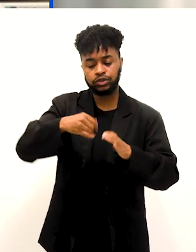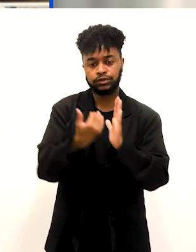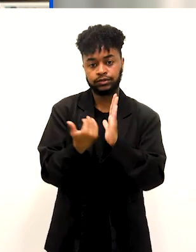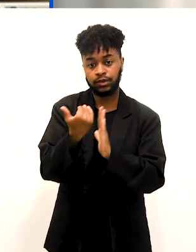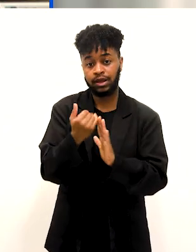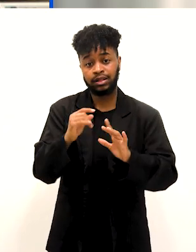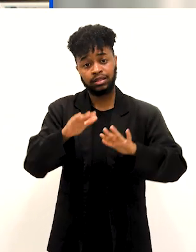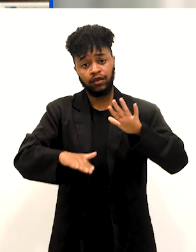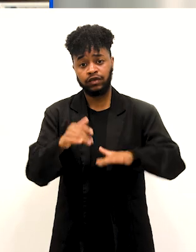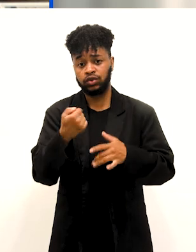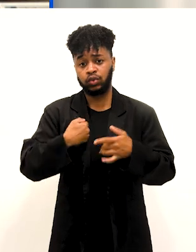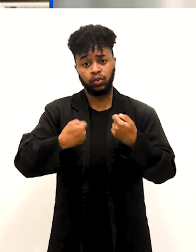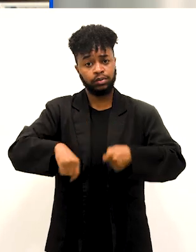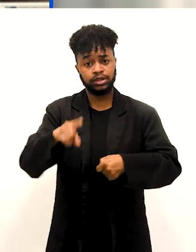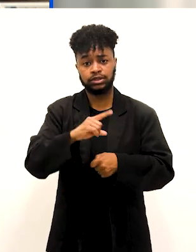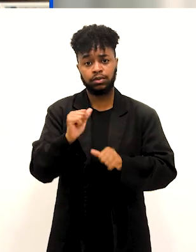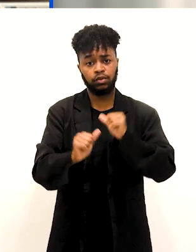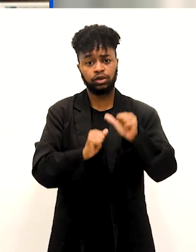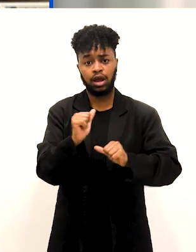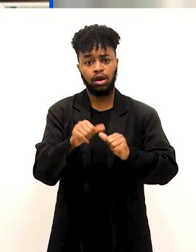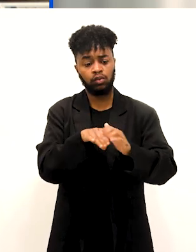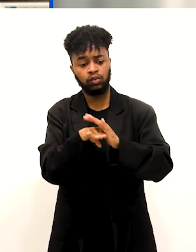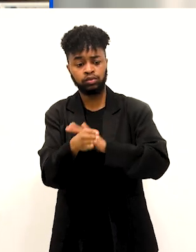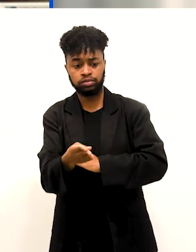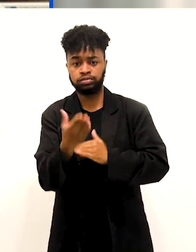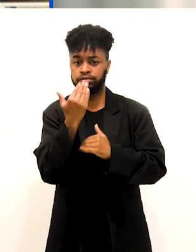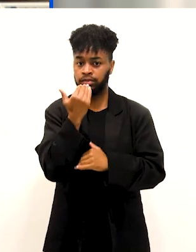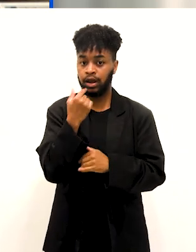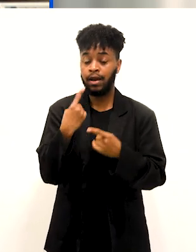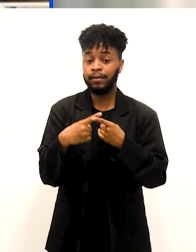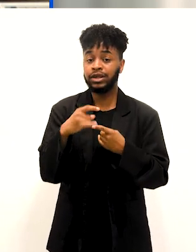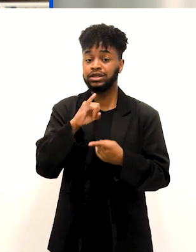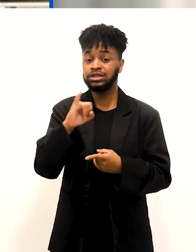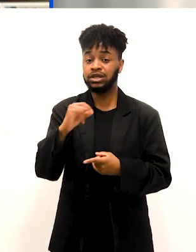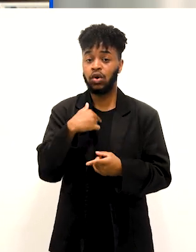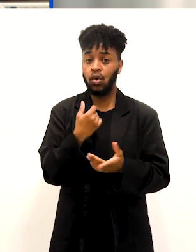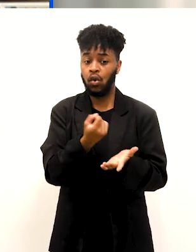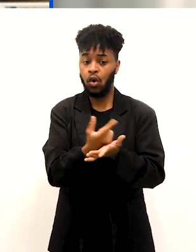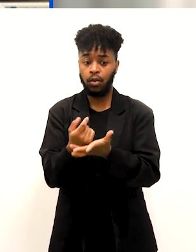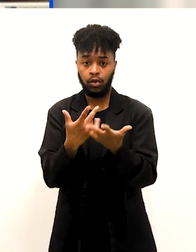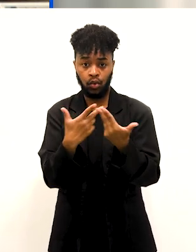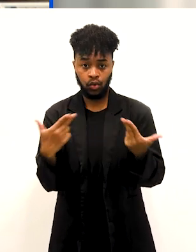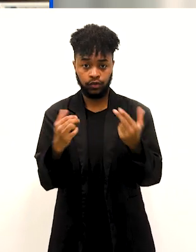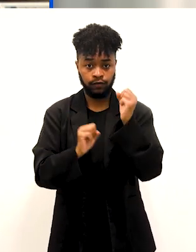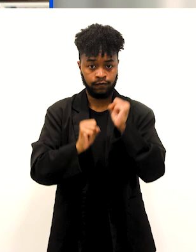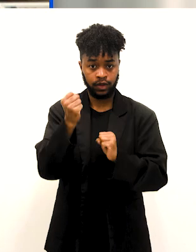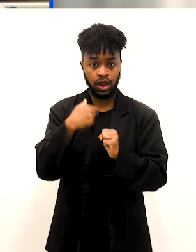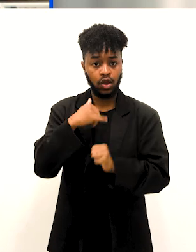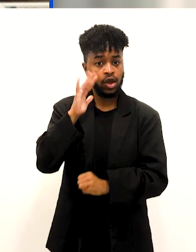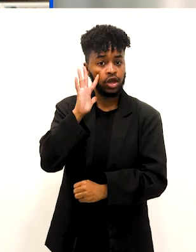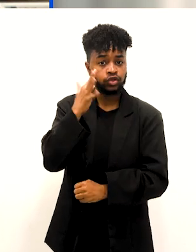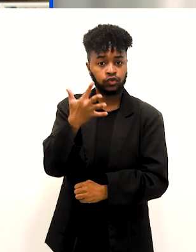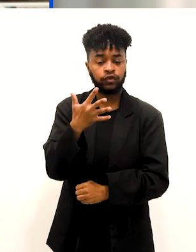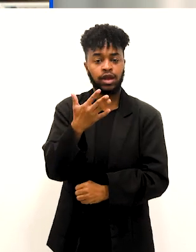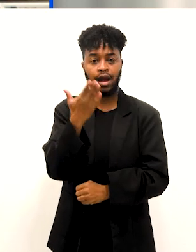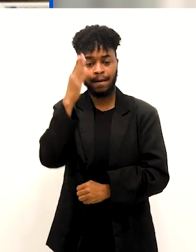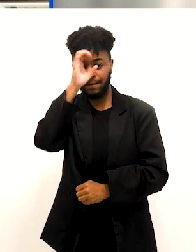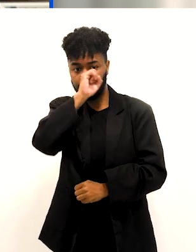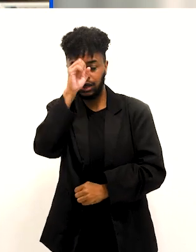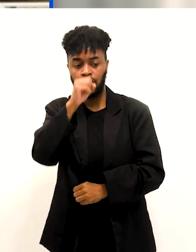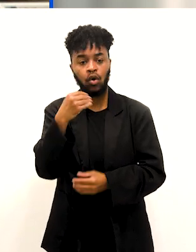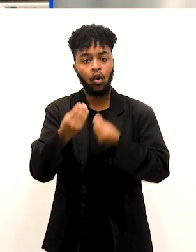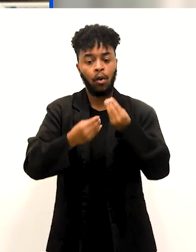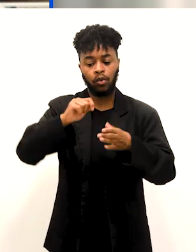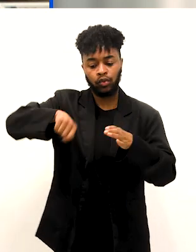talvez eu nem precise mudar hábitos alimentares. Se aquilo que eu compro industrializado eu decidir aprender receitas para cozinhar em casa, eu vou